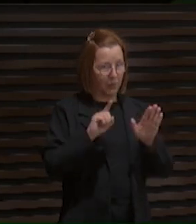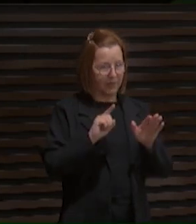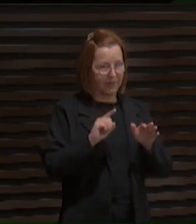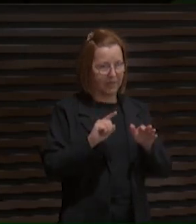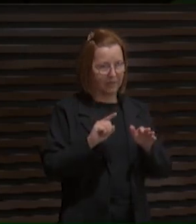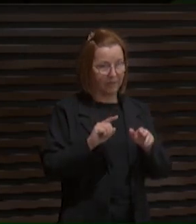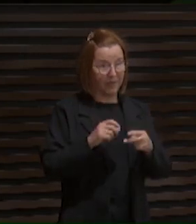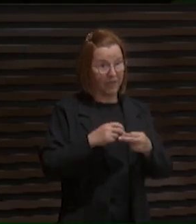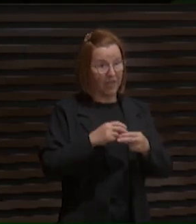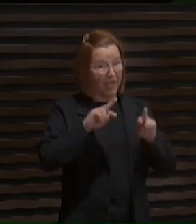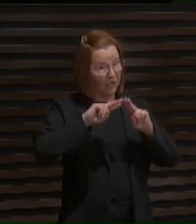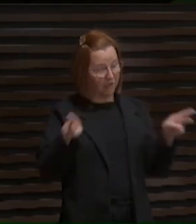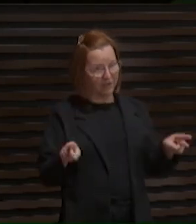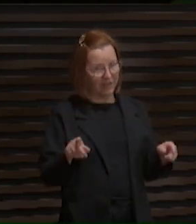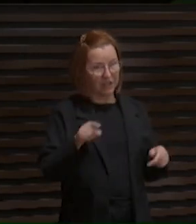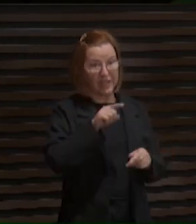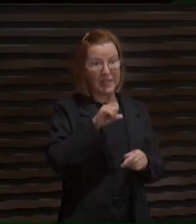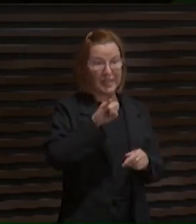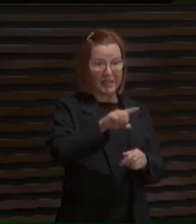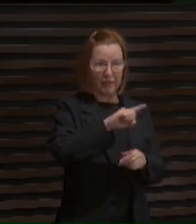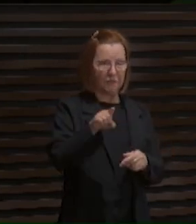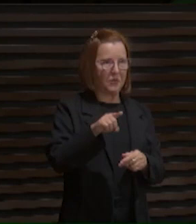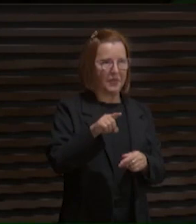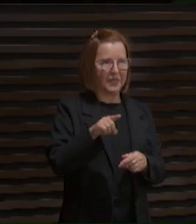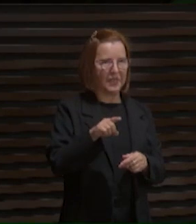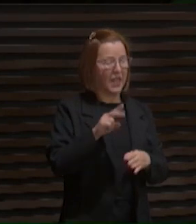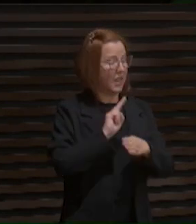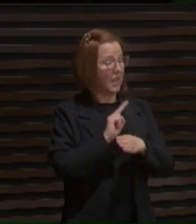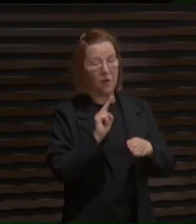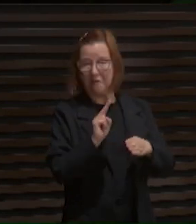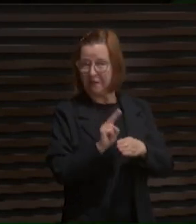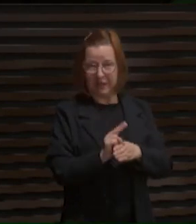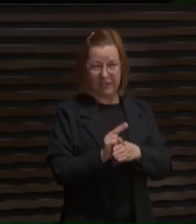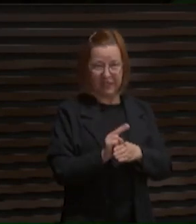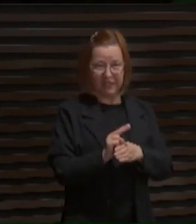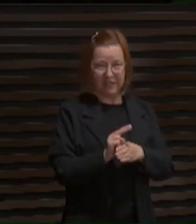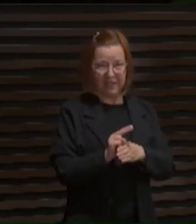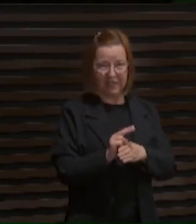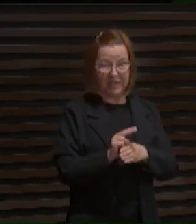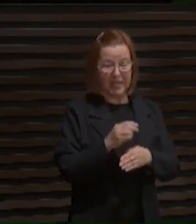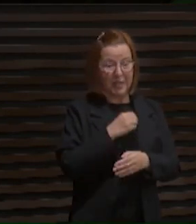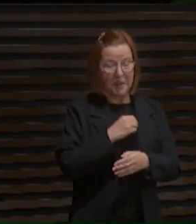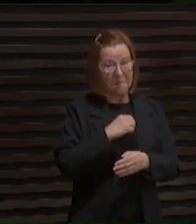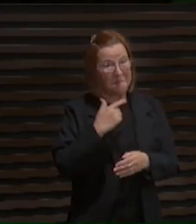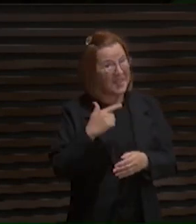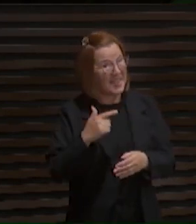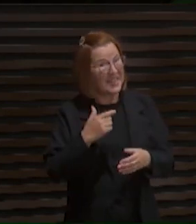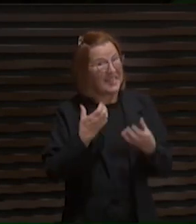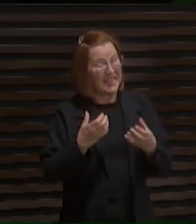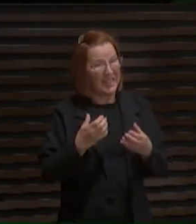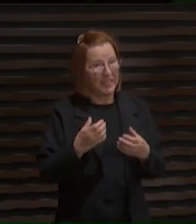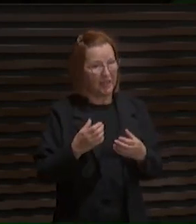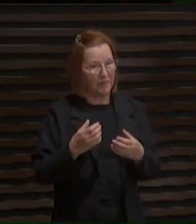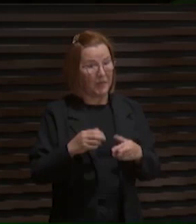nas armadilhas do inimigo. Outra, completamente diferente, é se entregar voluntariamente a ele.